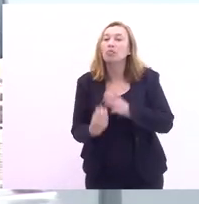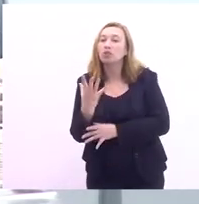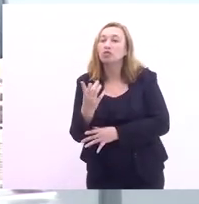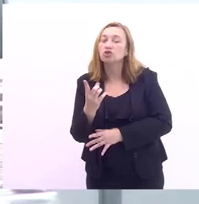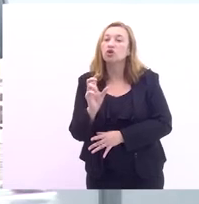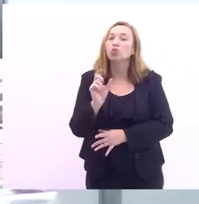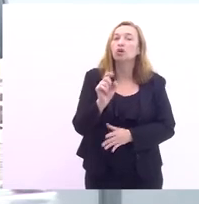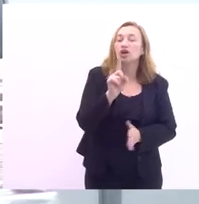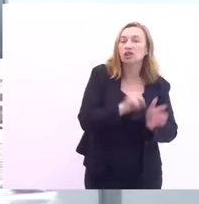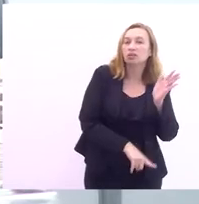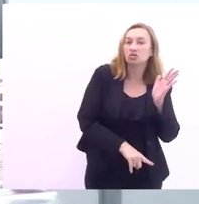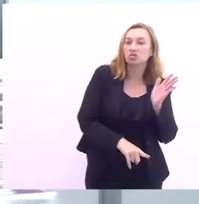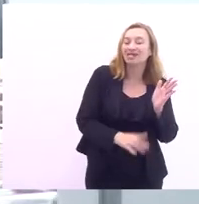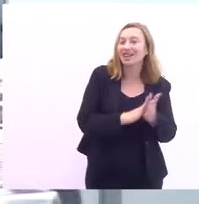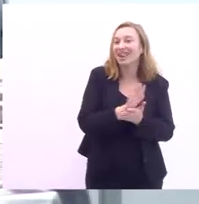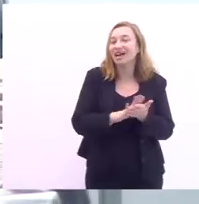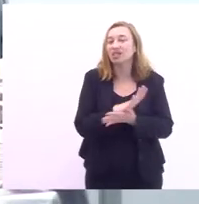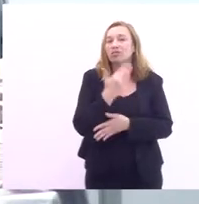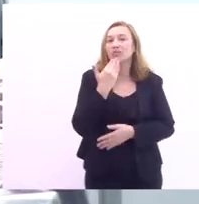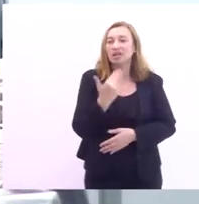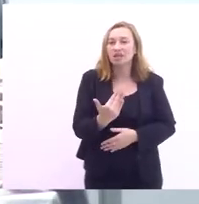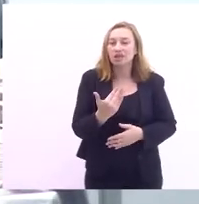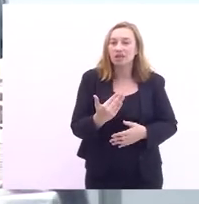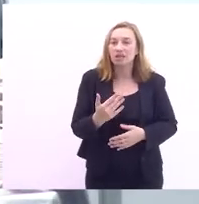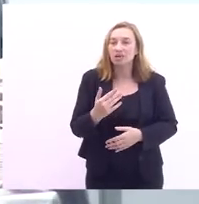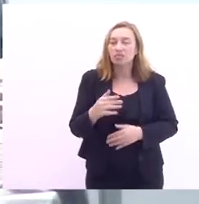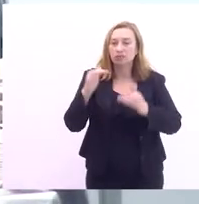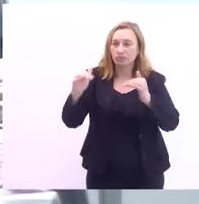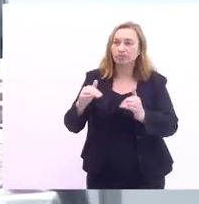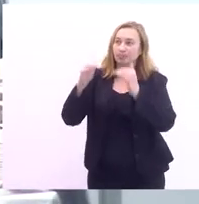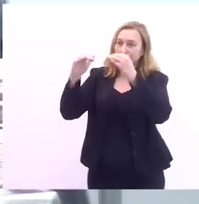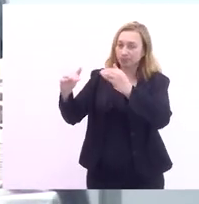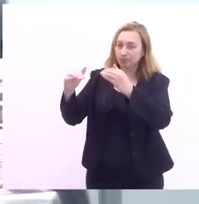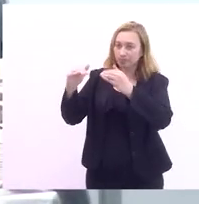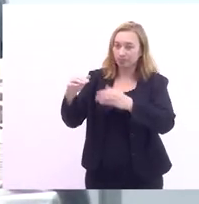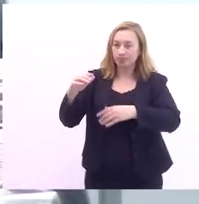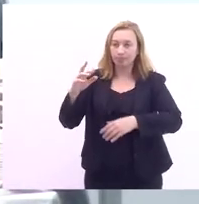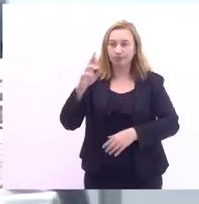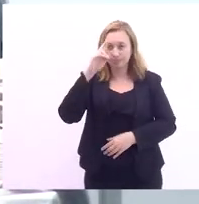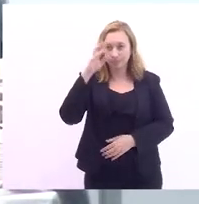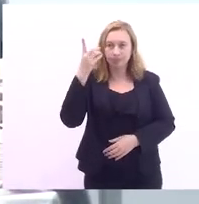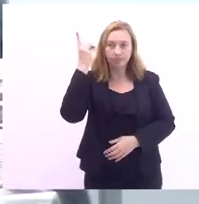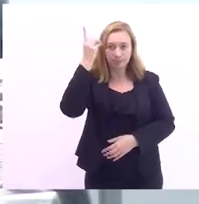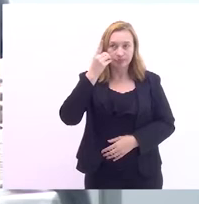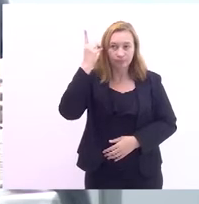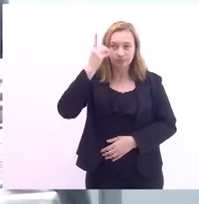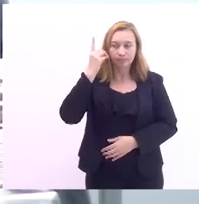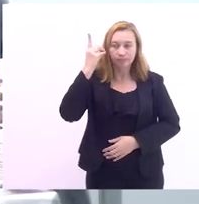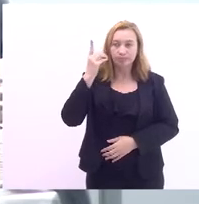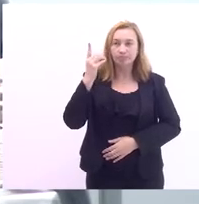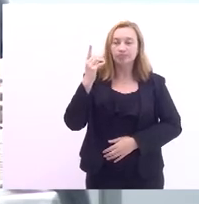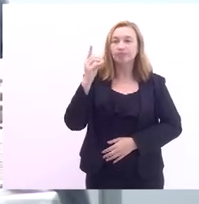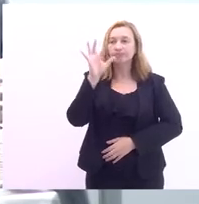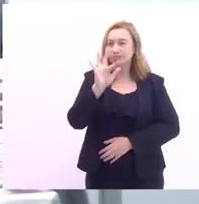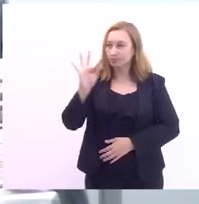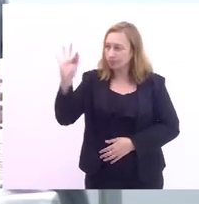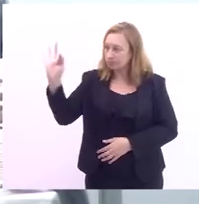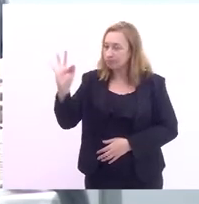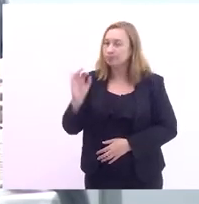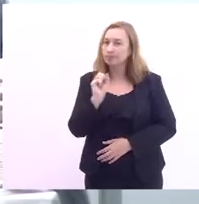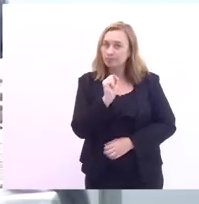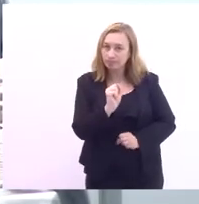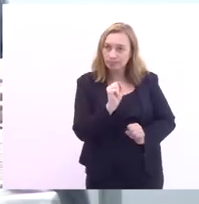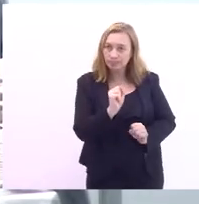abatido. Então, queria aqui pedir para a Vossa Excelência, que está exercendo excelente mandato como deputado federal, que